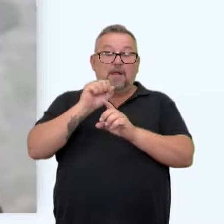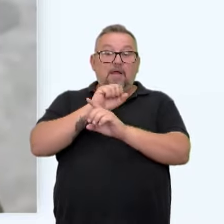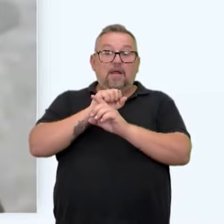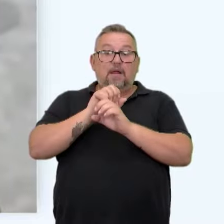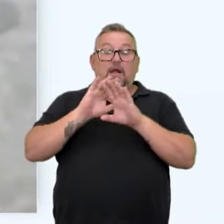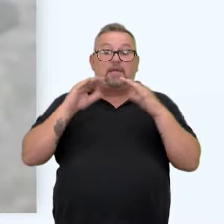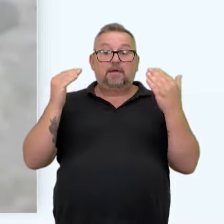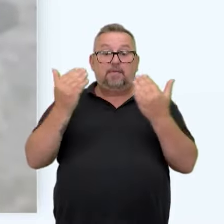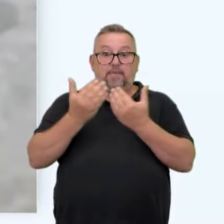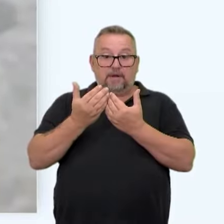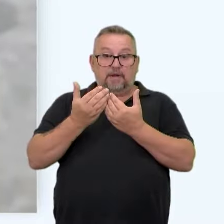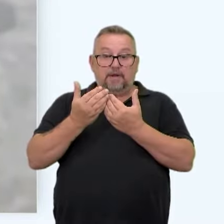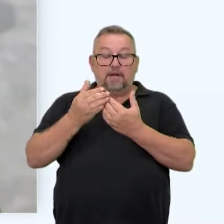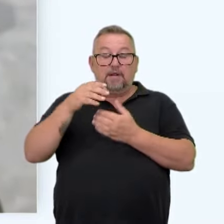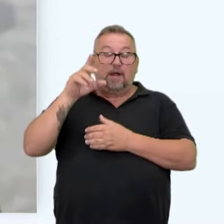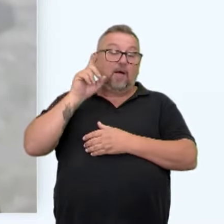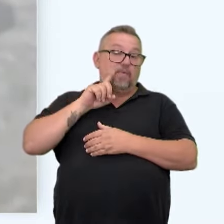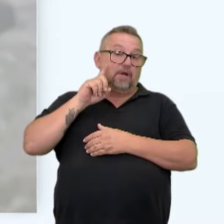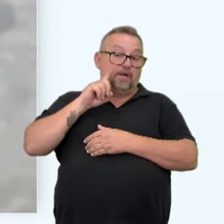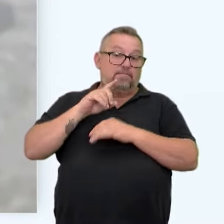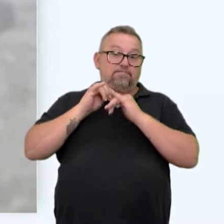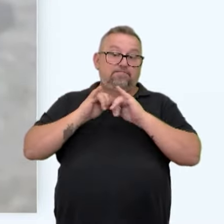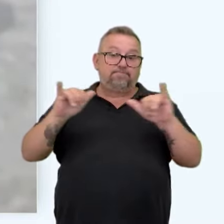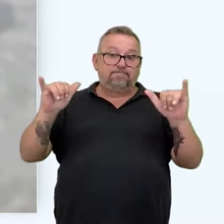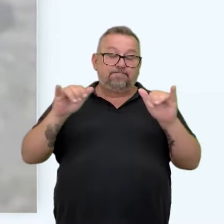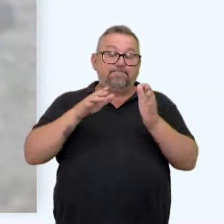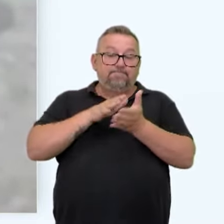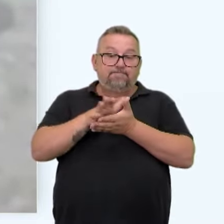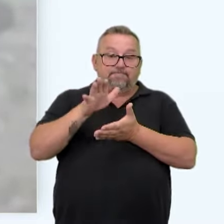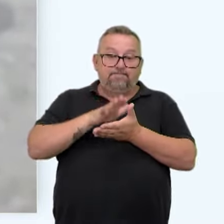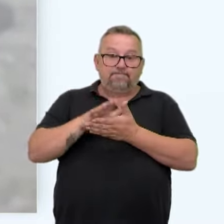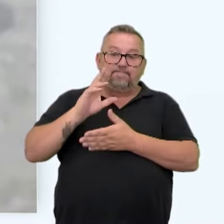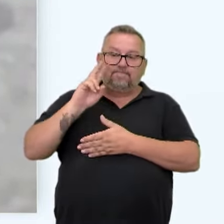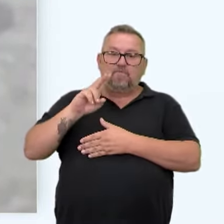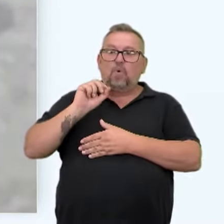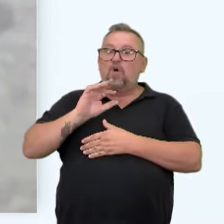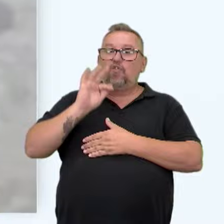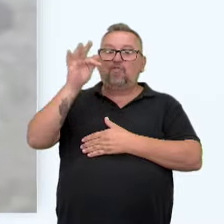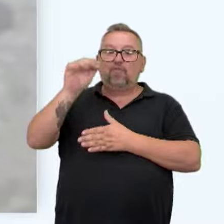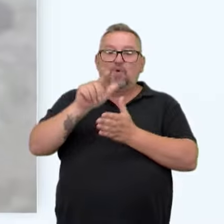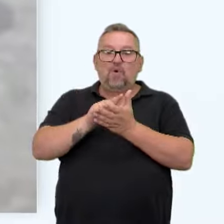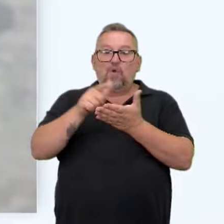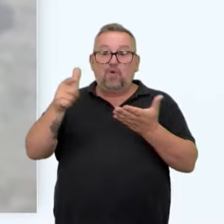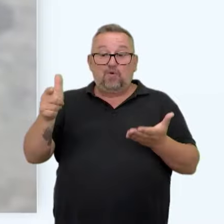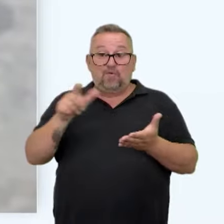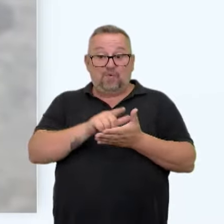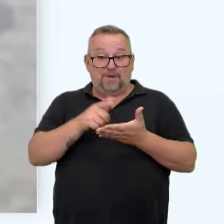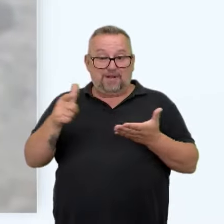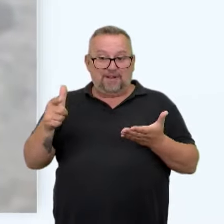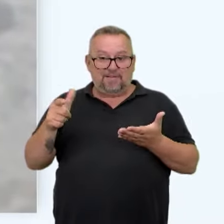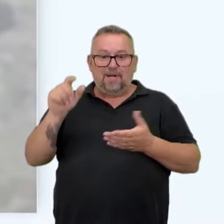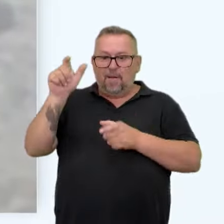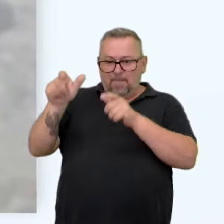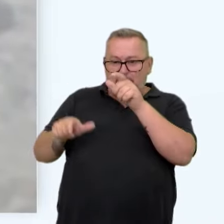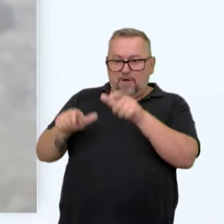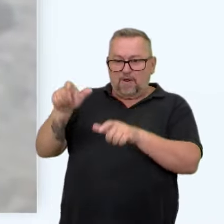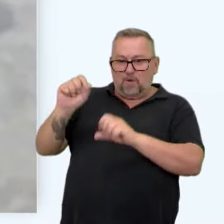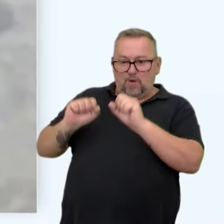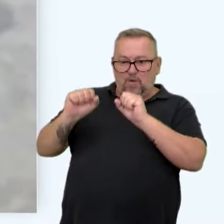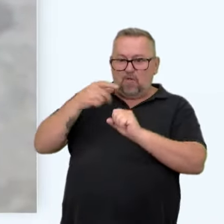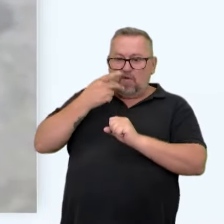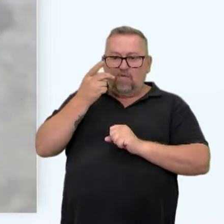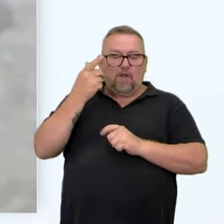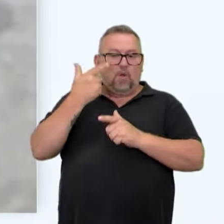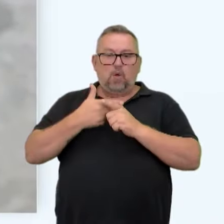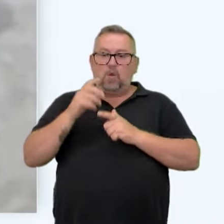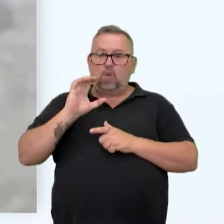Imprensa, discutiu-se, evidentemente, o futuro dos jornais. Jornalistas e empresários só falaram sobre